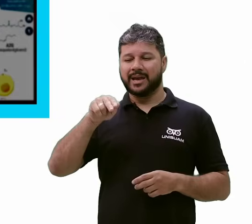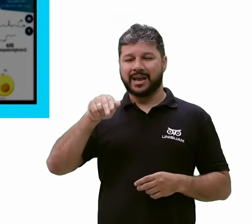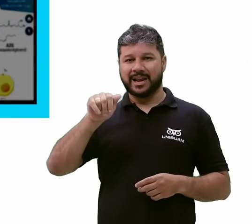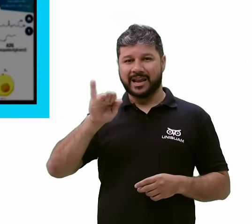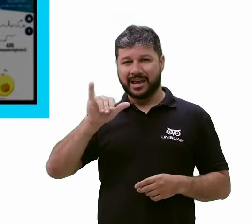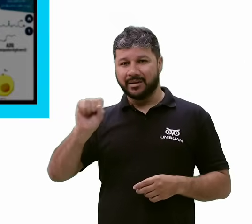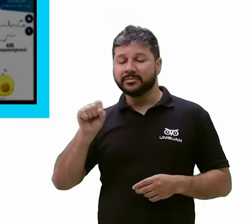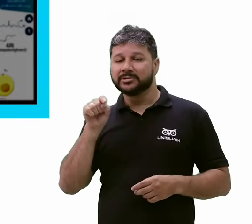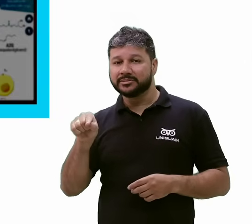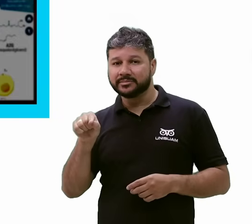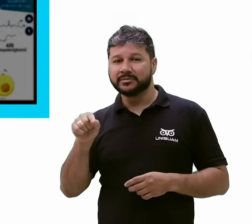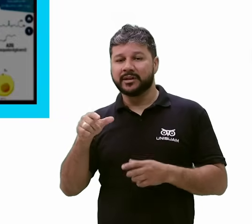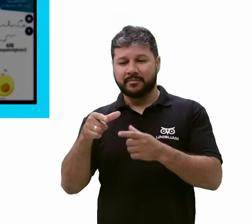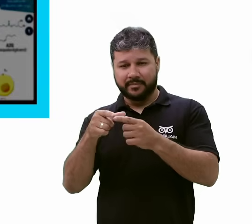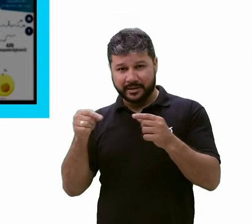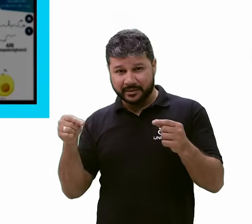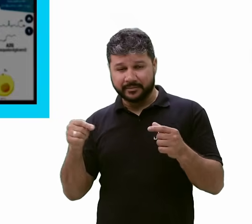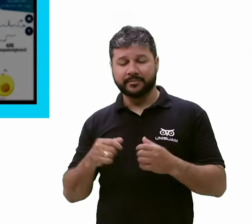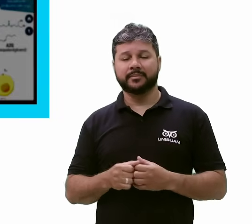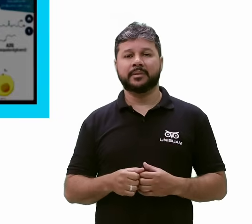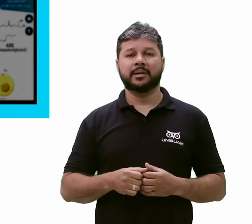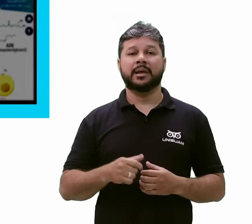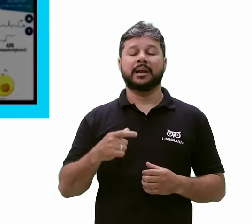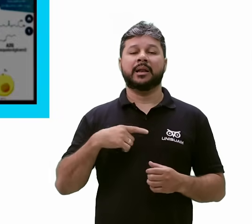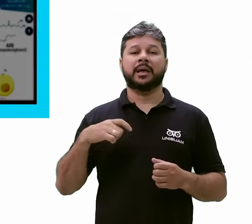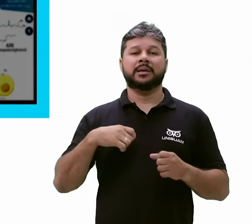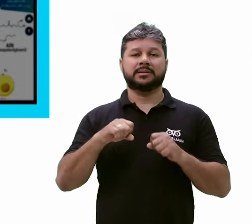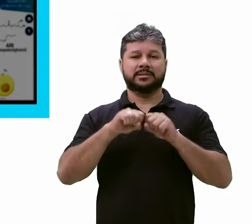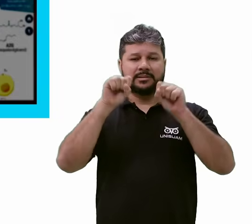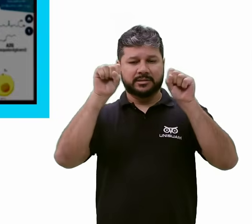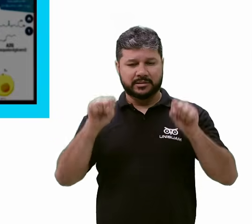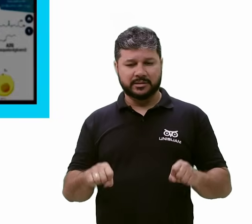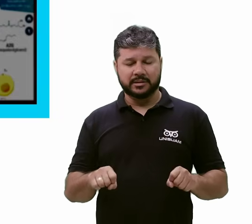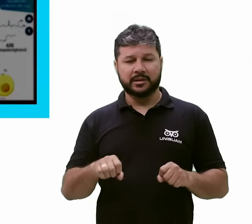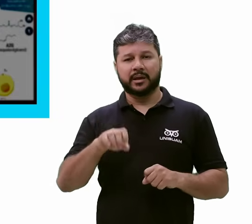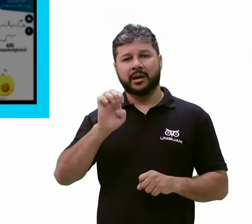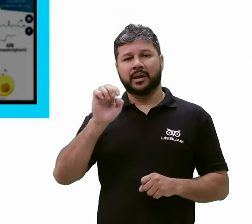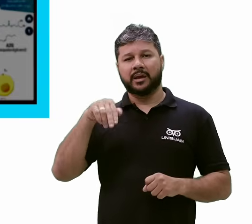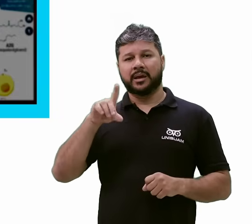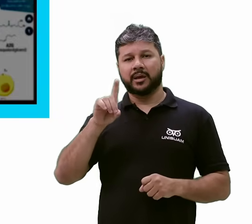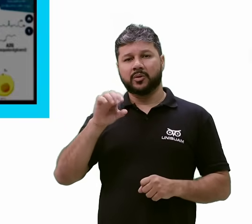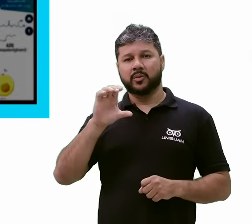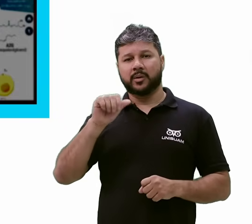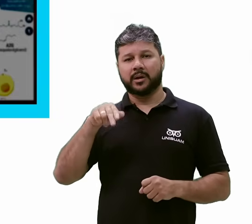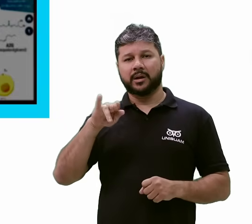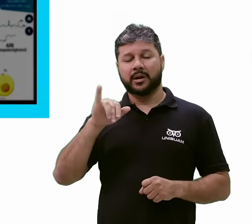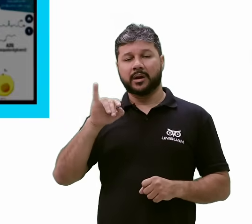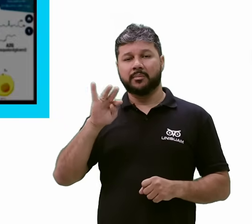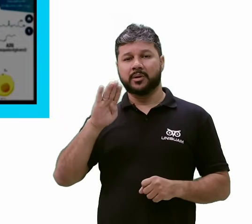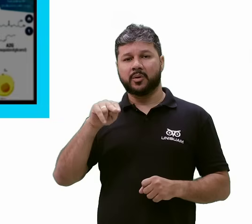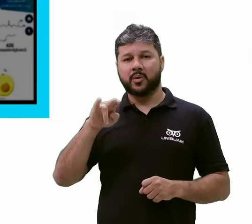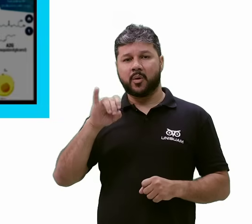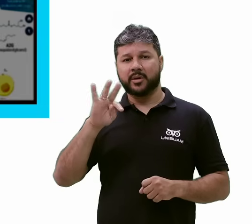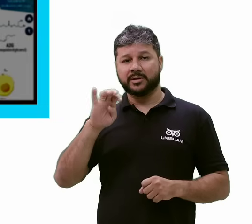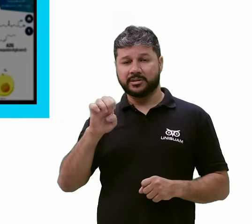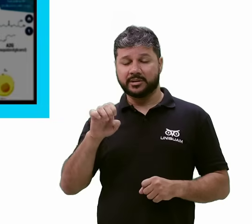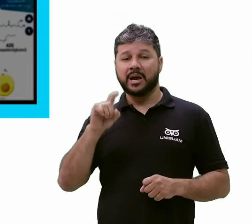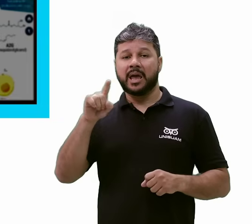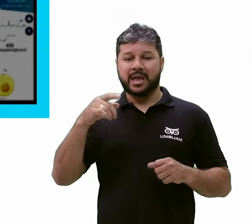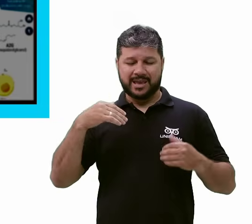dos fitocannabinoides, nós temos um sistema chamado endocannabinoide, que é um sistema